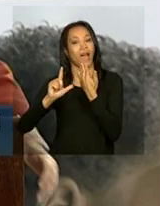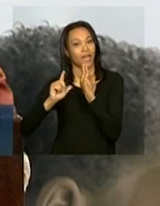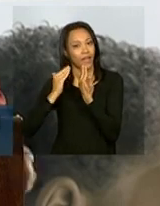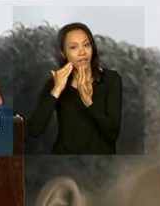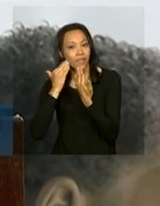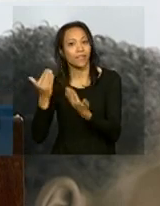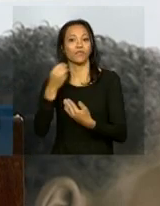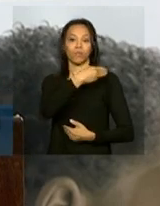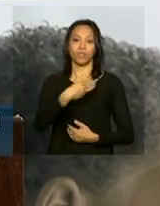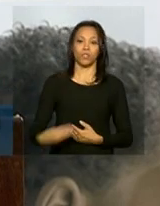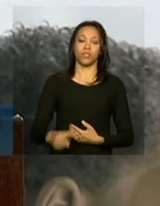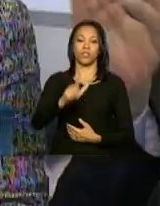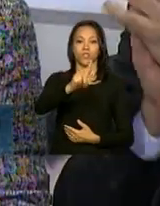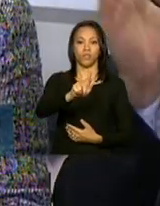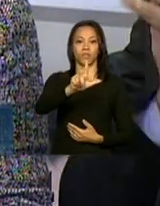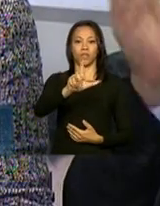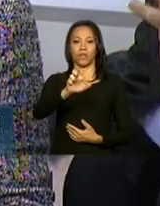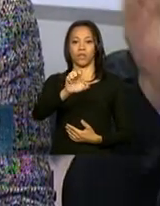Gleisi.